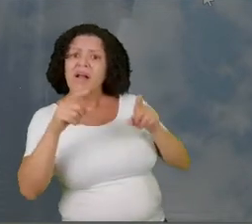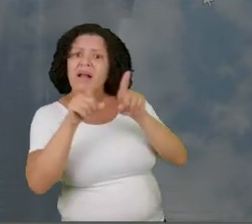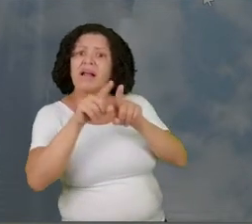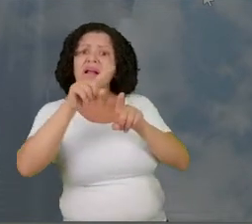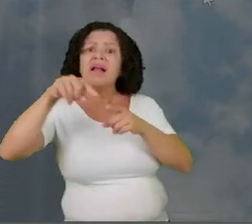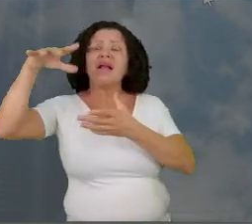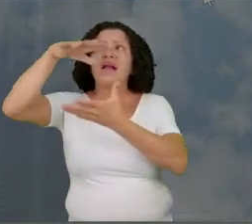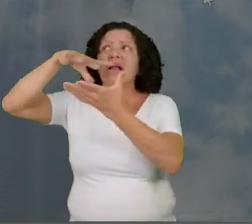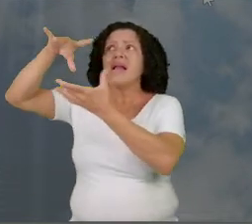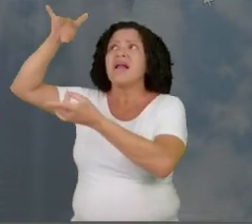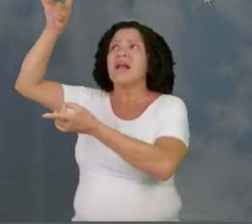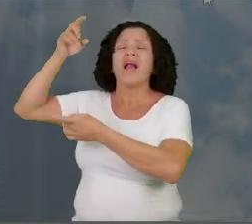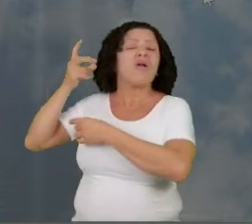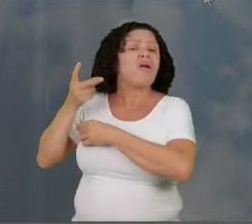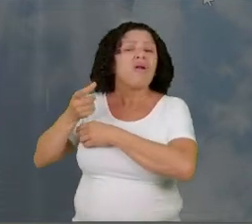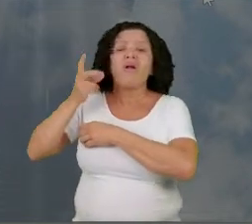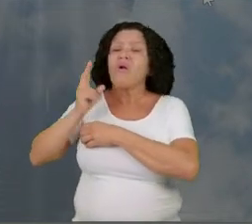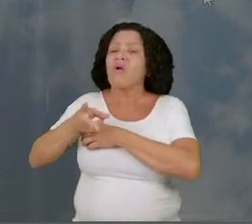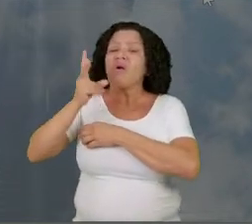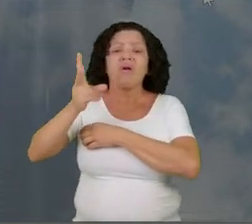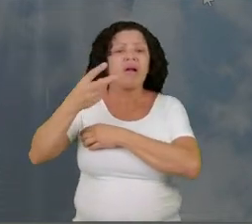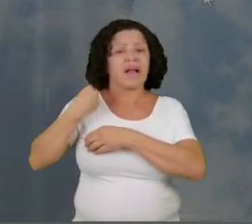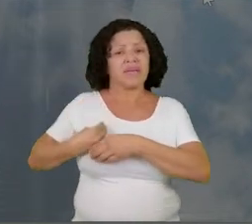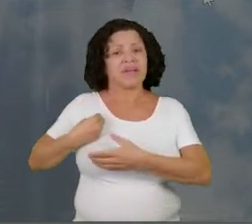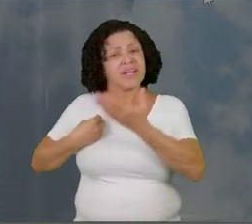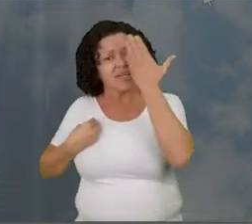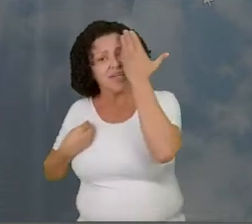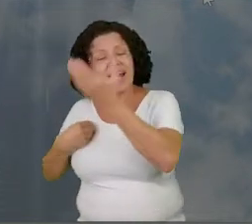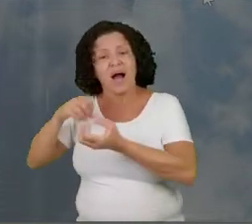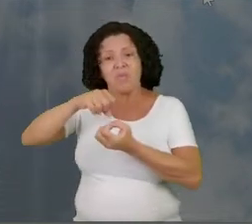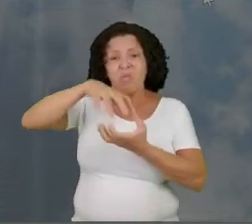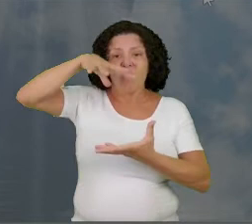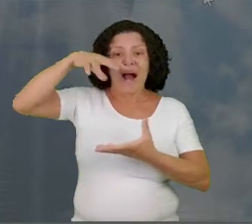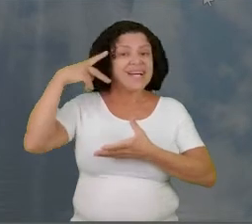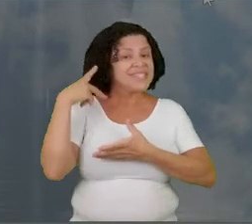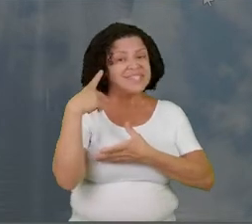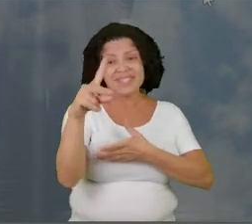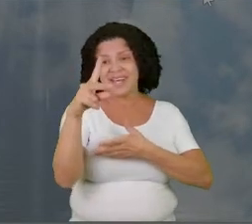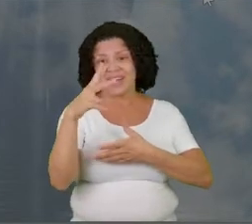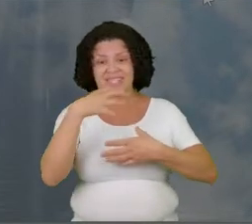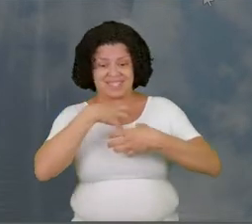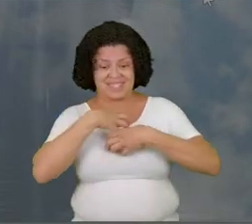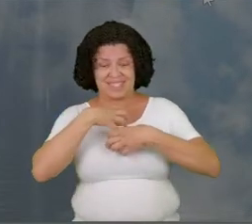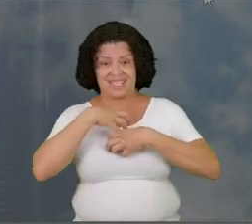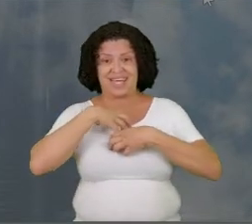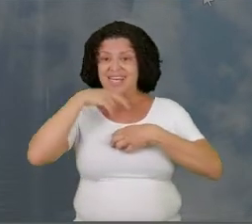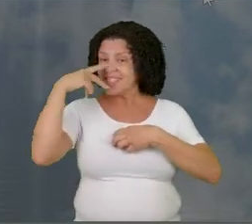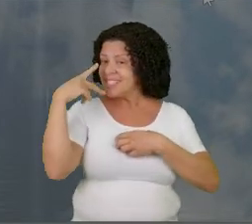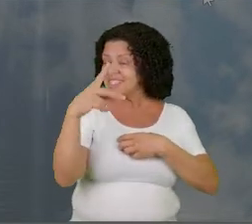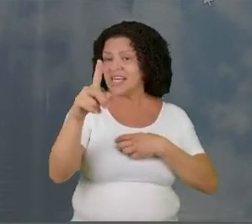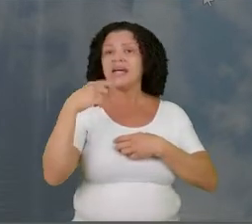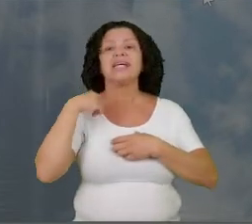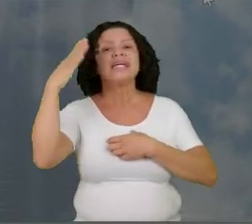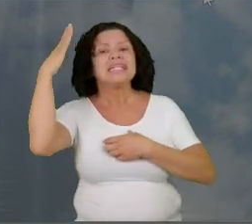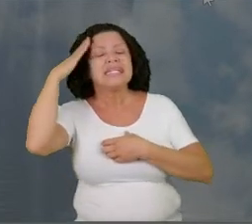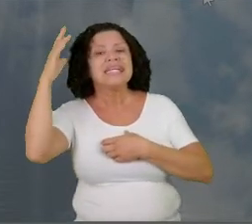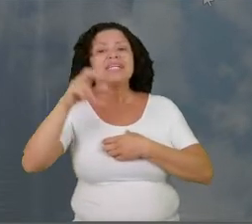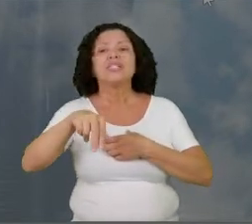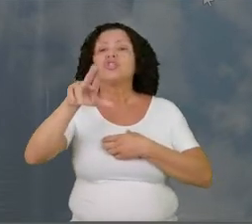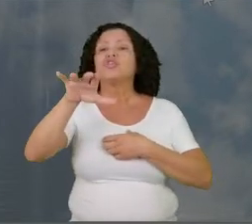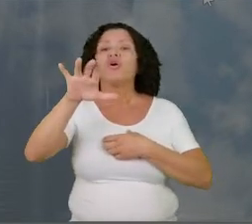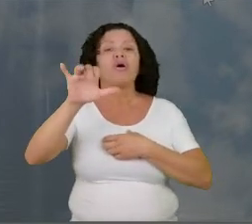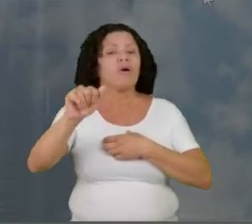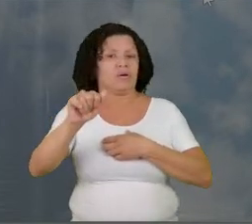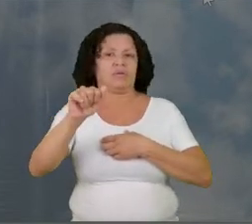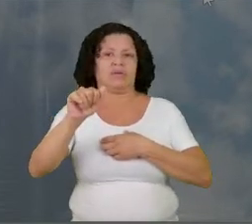no mundo espiritual, continua sempre existindo. Então vejam bem, é preciso compreender que nunca